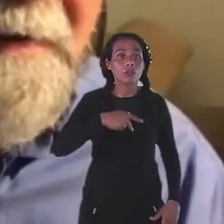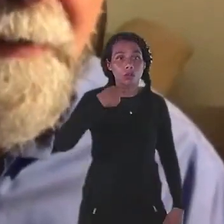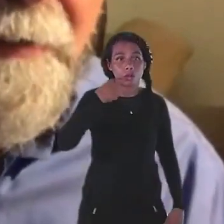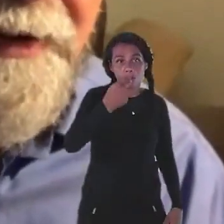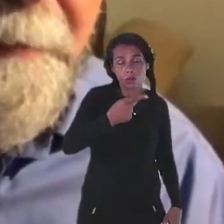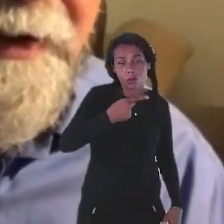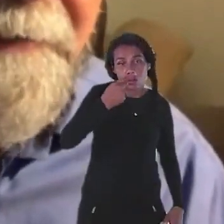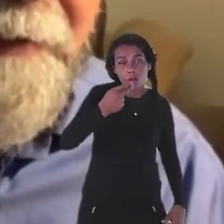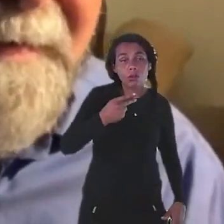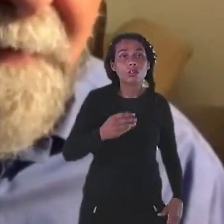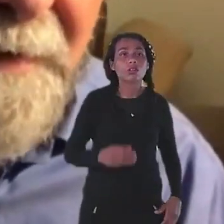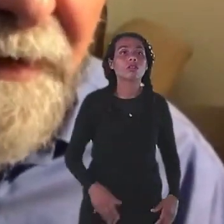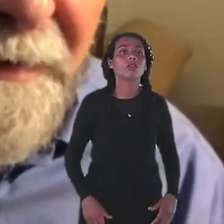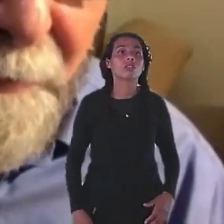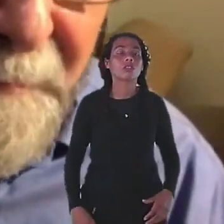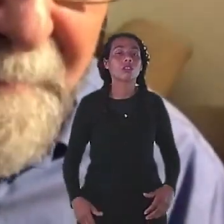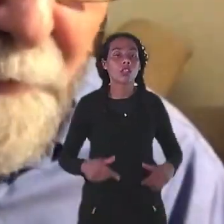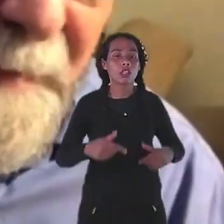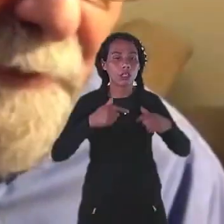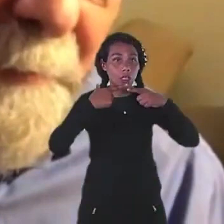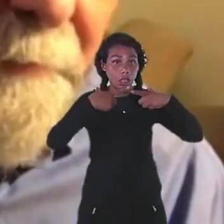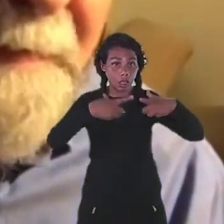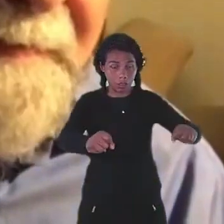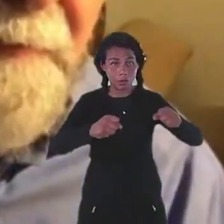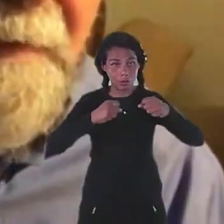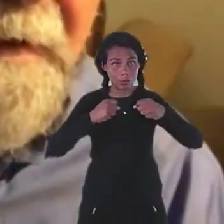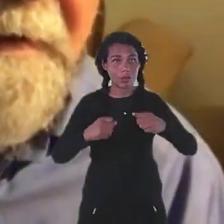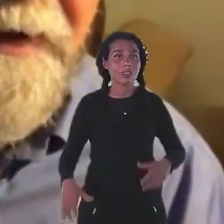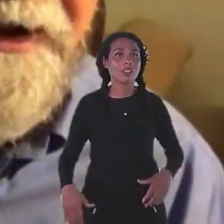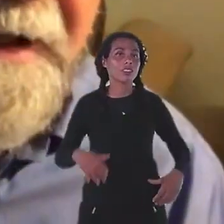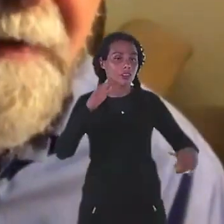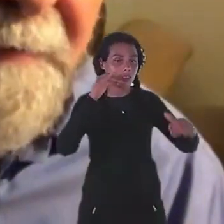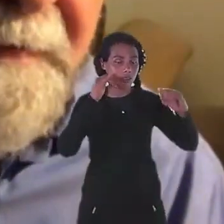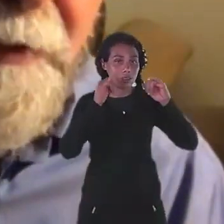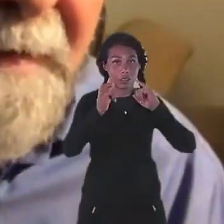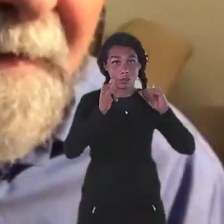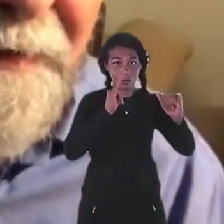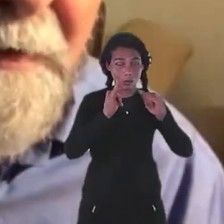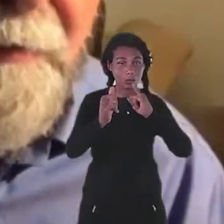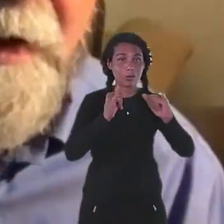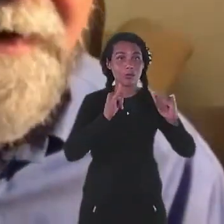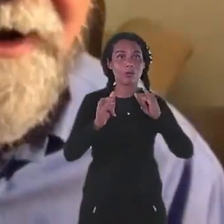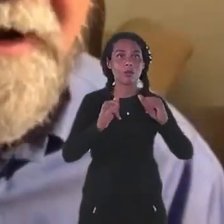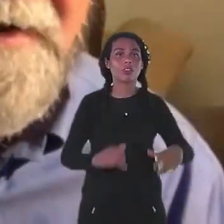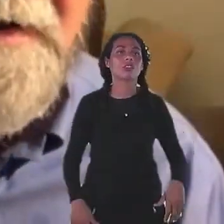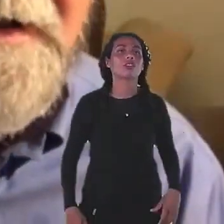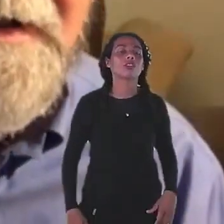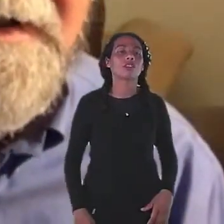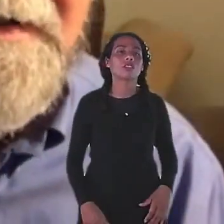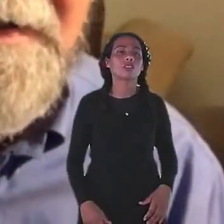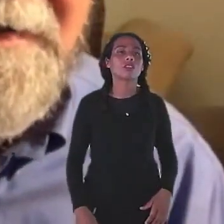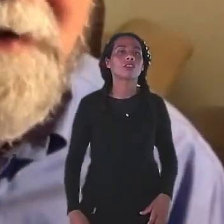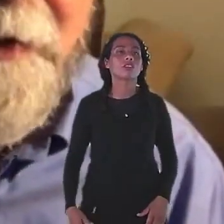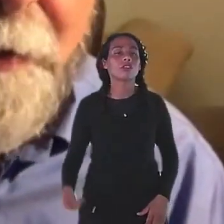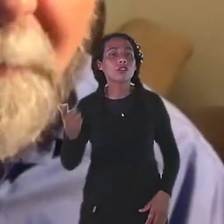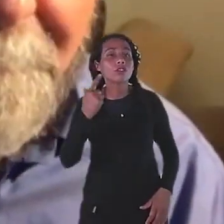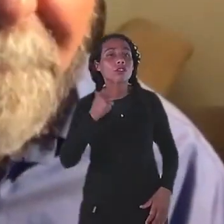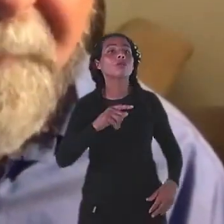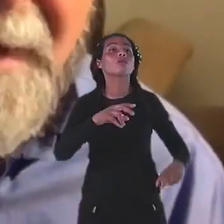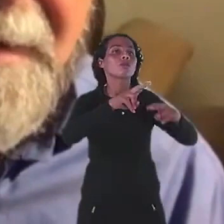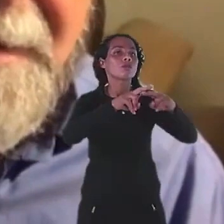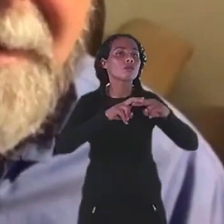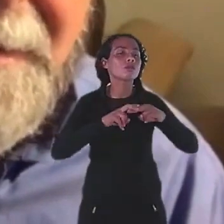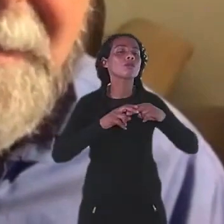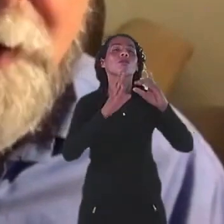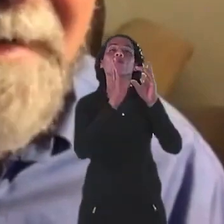basicamente usando o tipo de informação que a gente conhece como informação de Shannon, né, em homenagem ao Claude Shannon, que